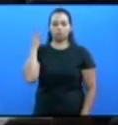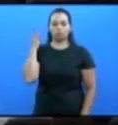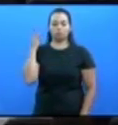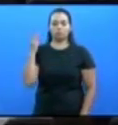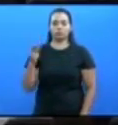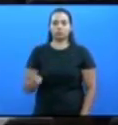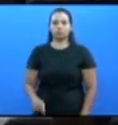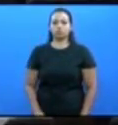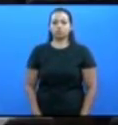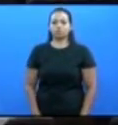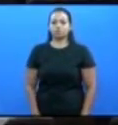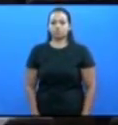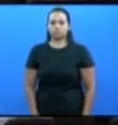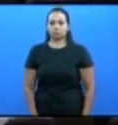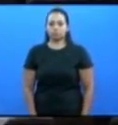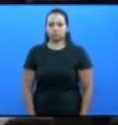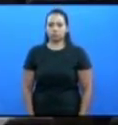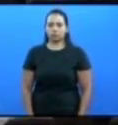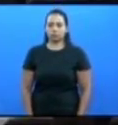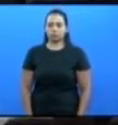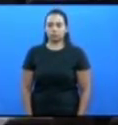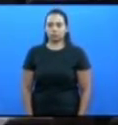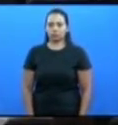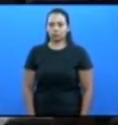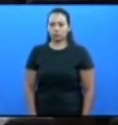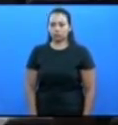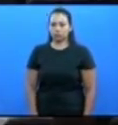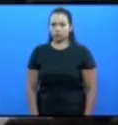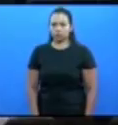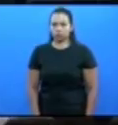Presidente, a verificação na votação